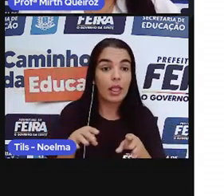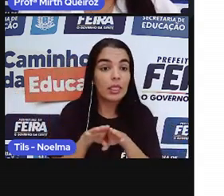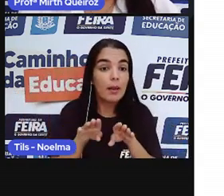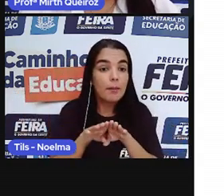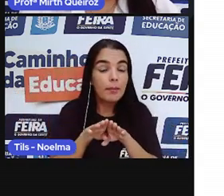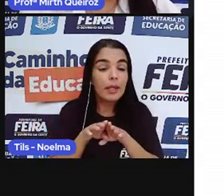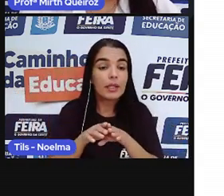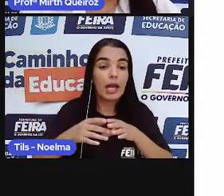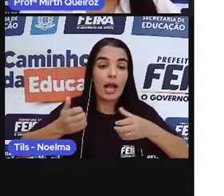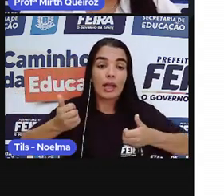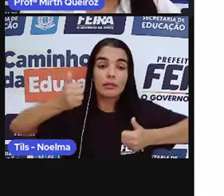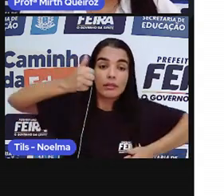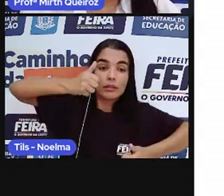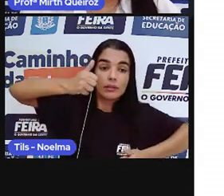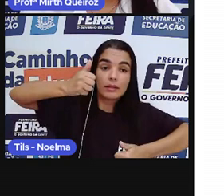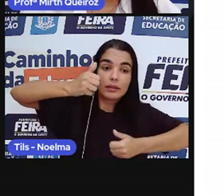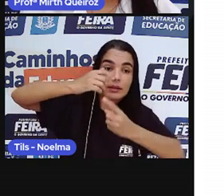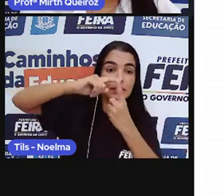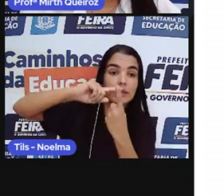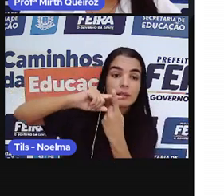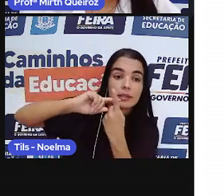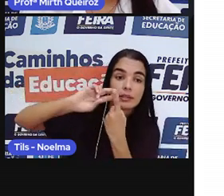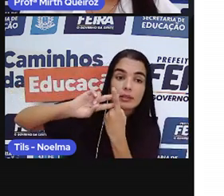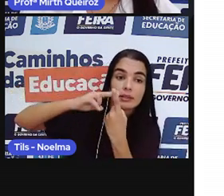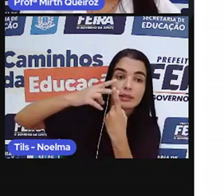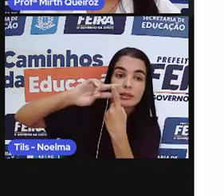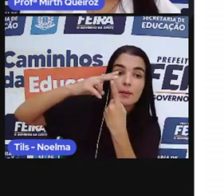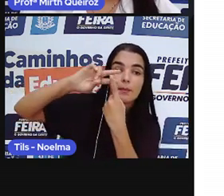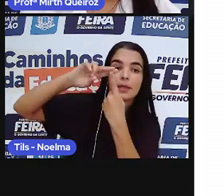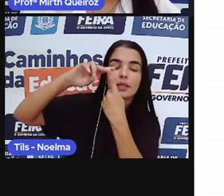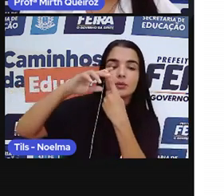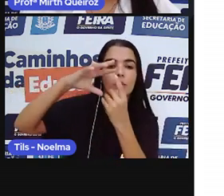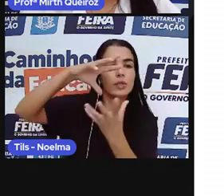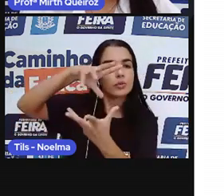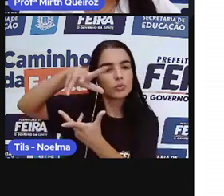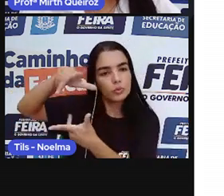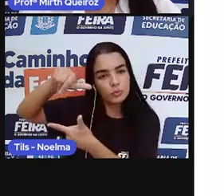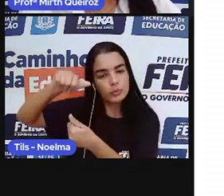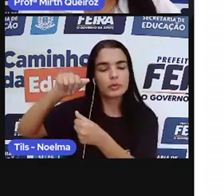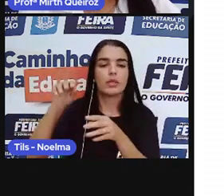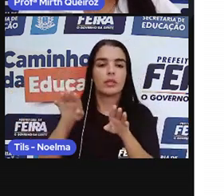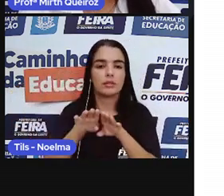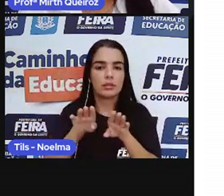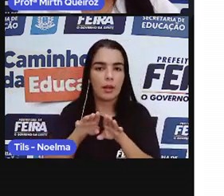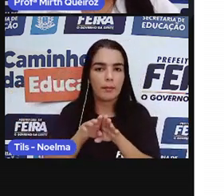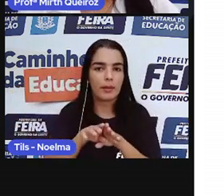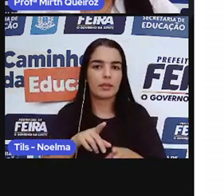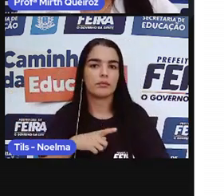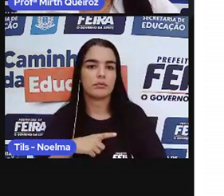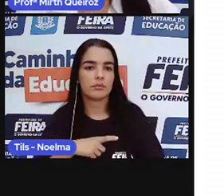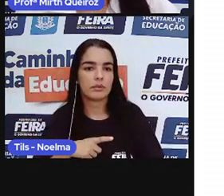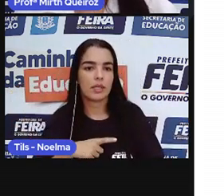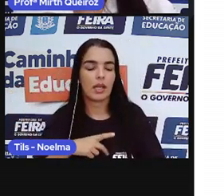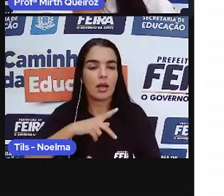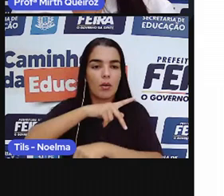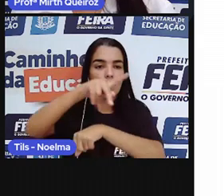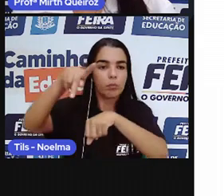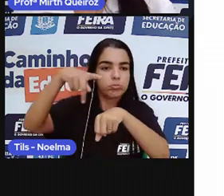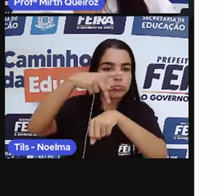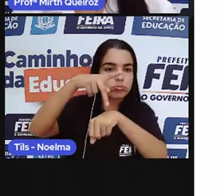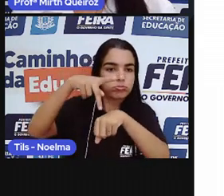a regulação do sistema de chuvas que abastece diversas partes do país. Nós não estamos falando da